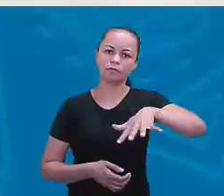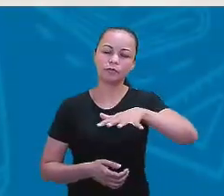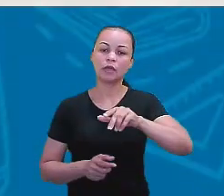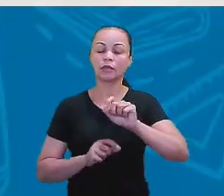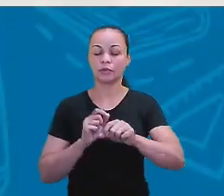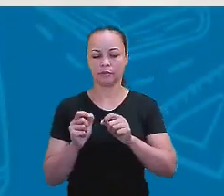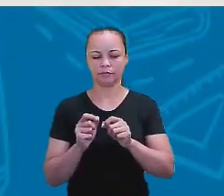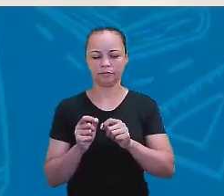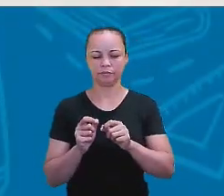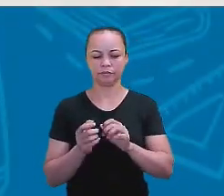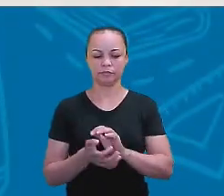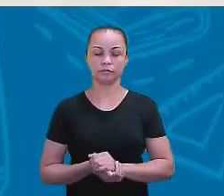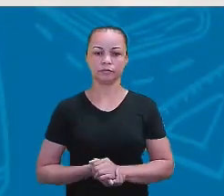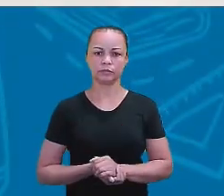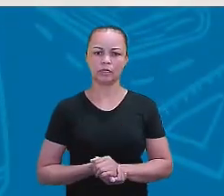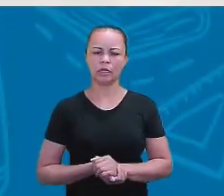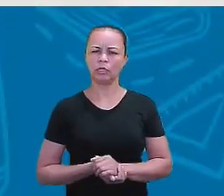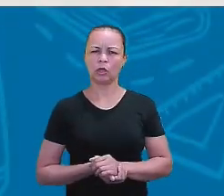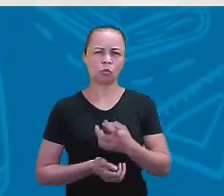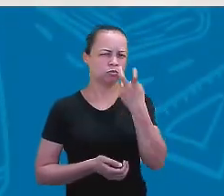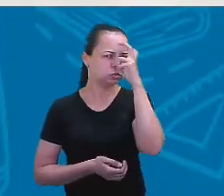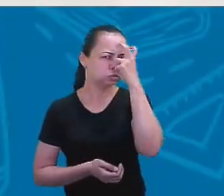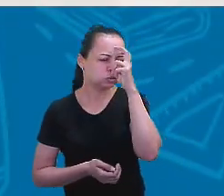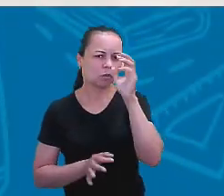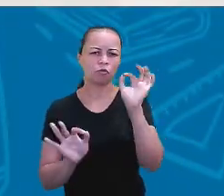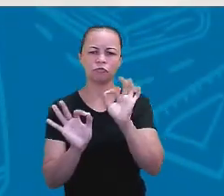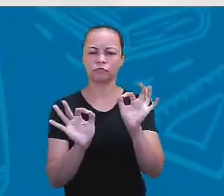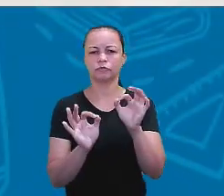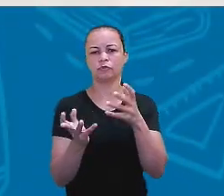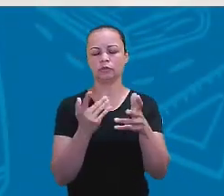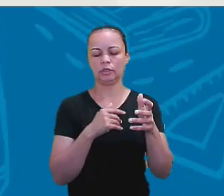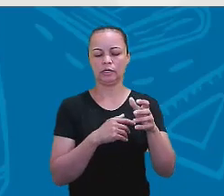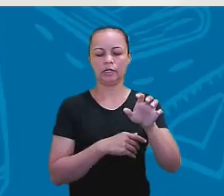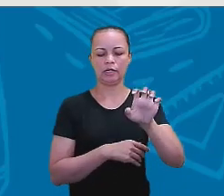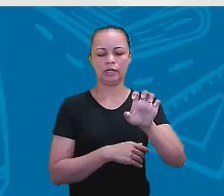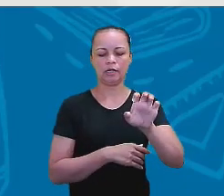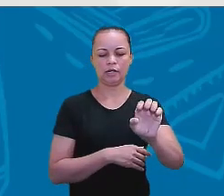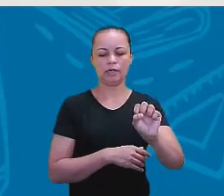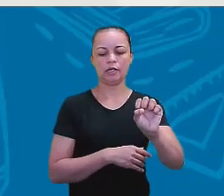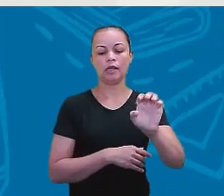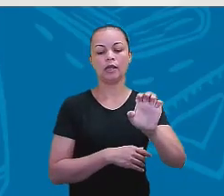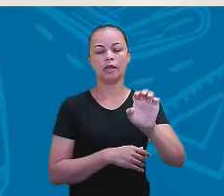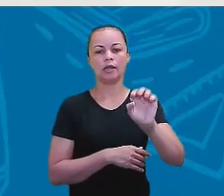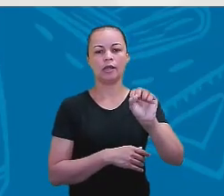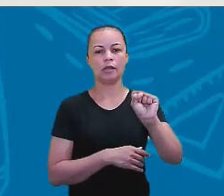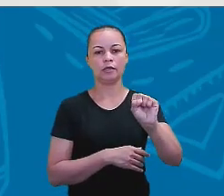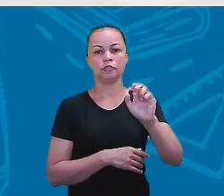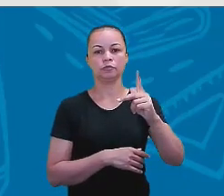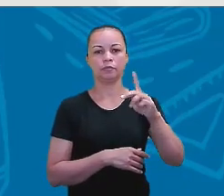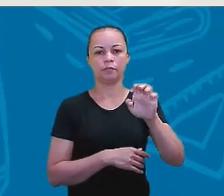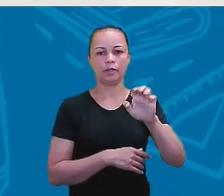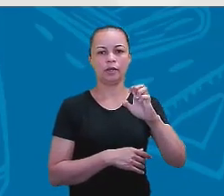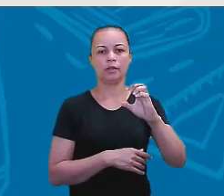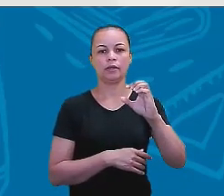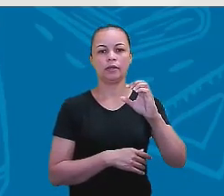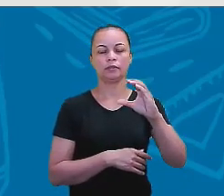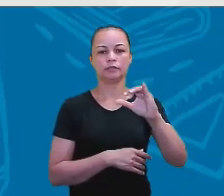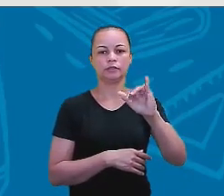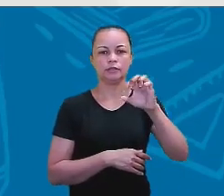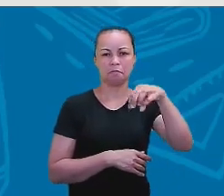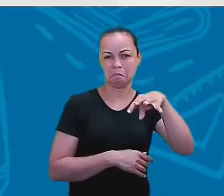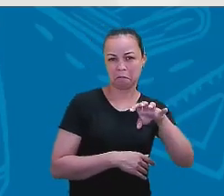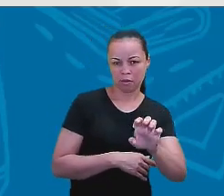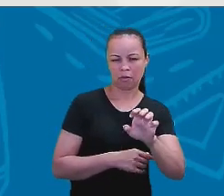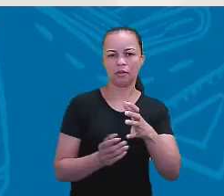comigo, por favor, professor. Não confunda essa ideia de espécime e espécie. A ideia de espécime tem a ver com o